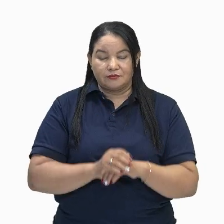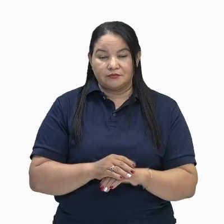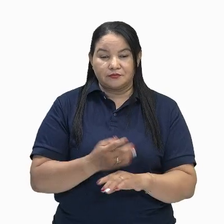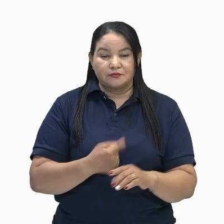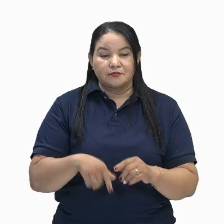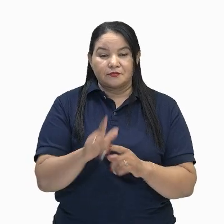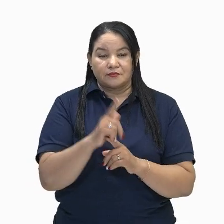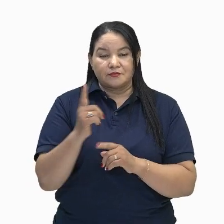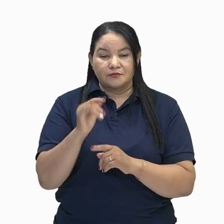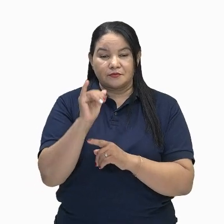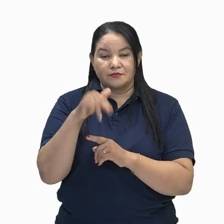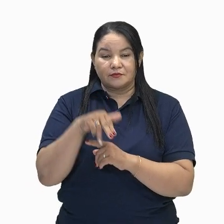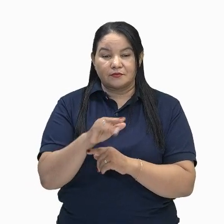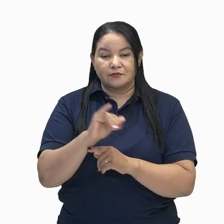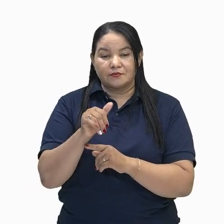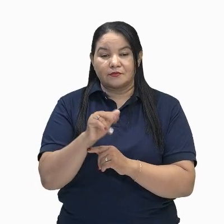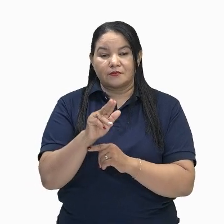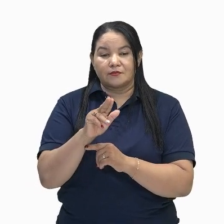indica